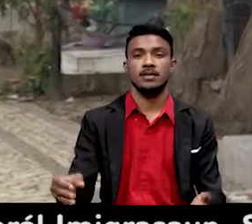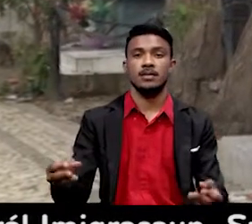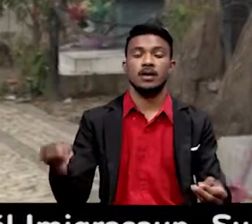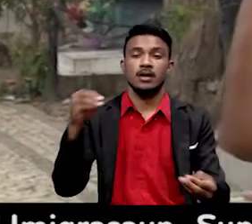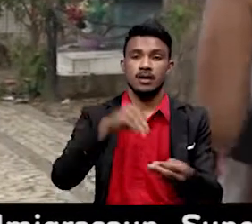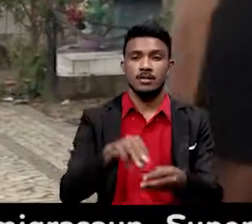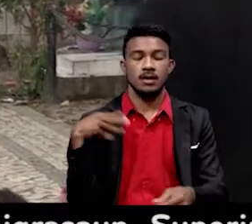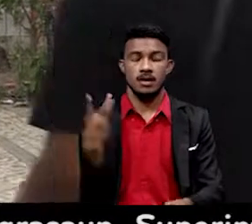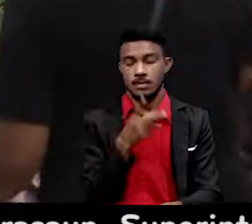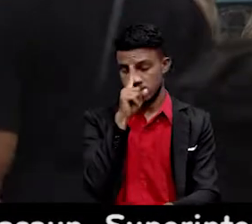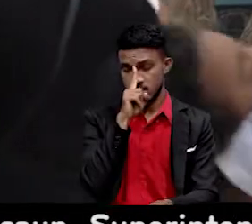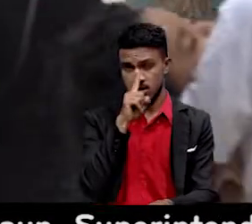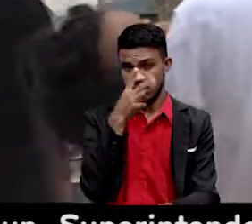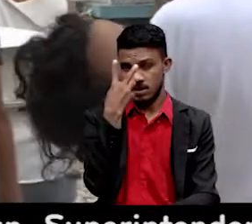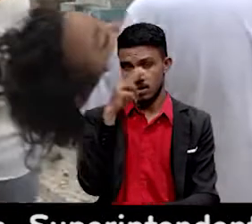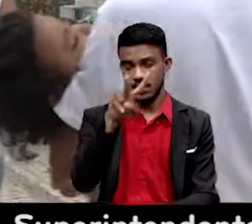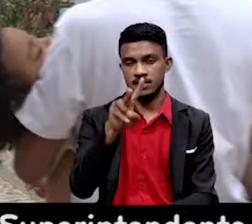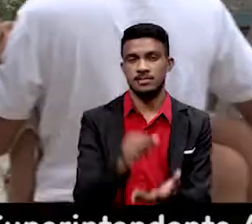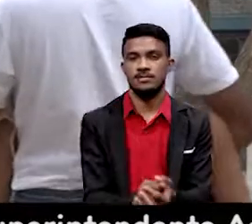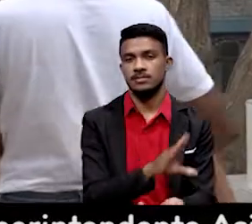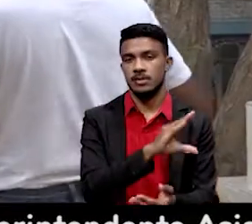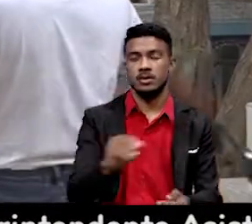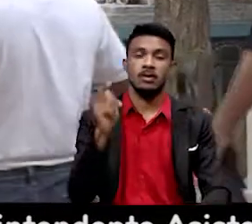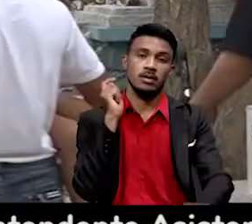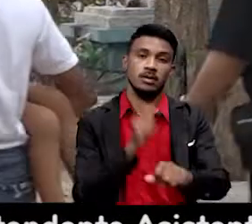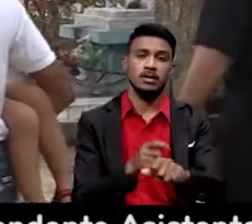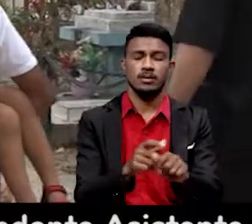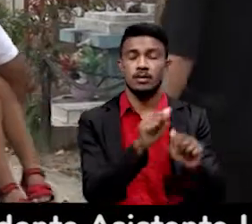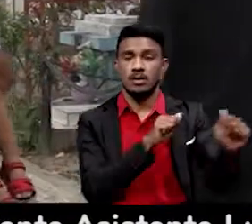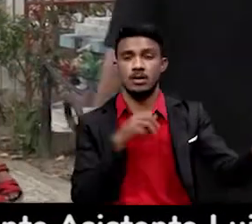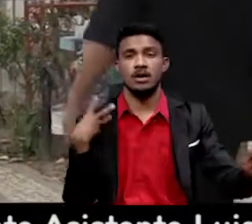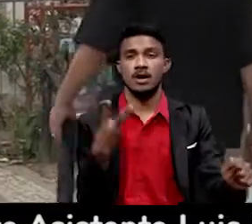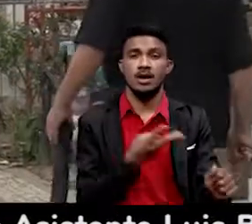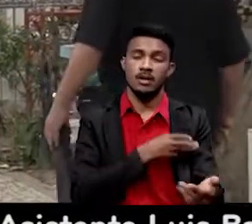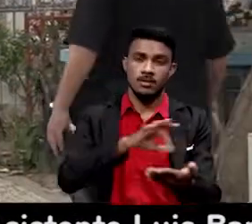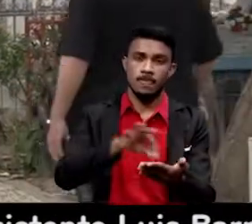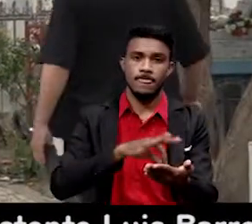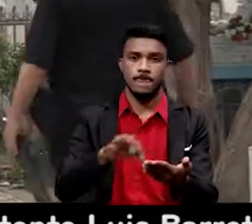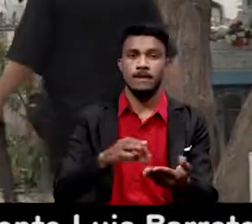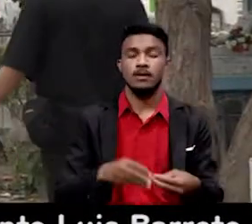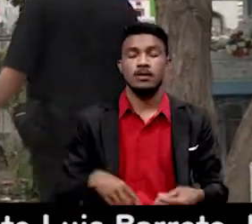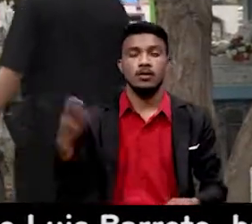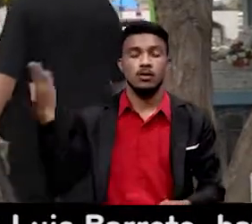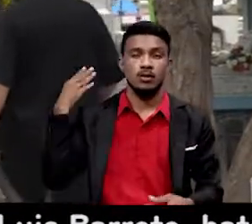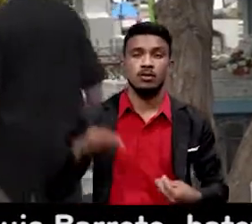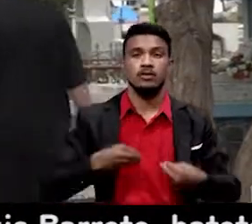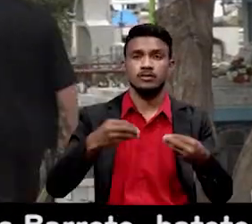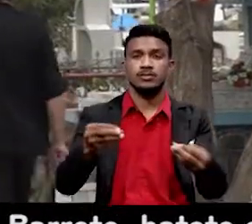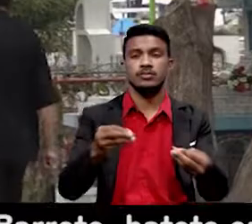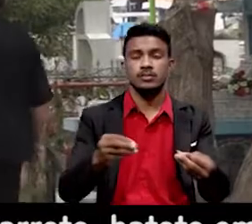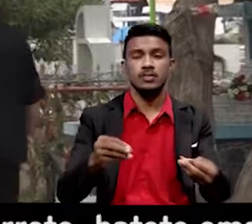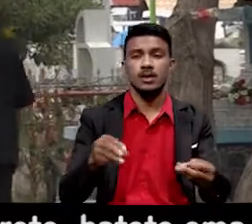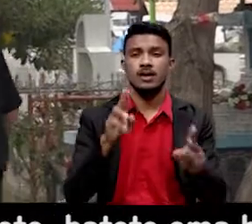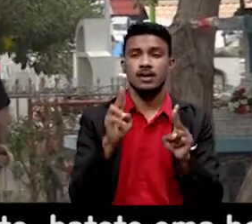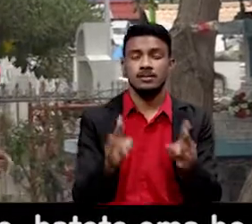também tem por na hora que eu me cross check, até que se remate. O único foi a minha registra, se caiu ela. Balo